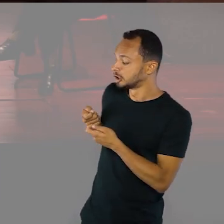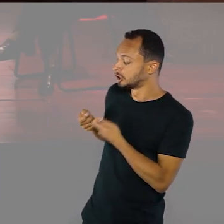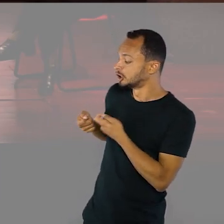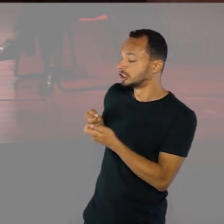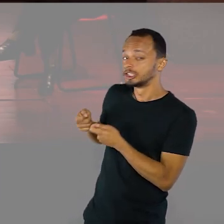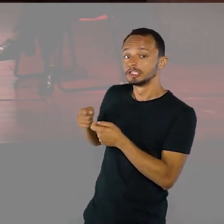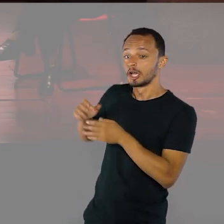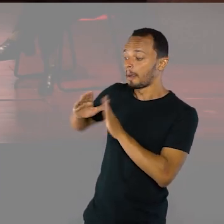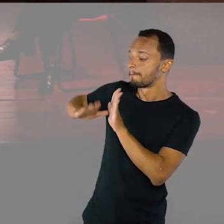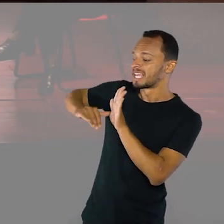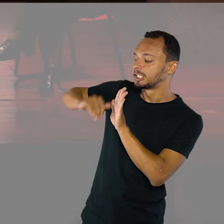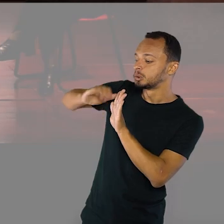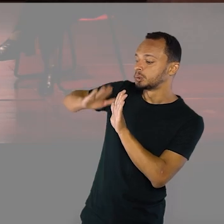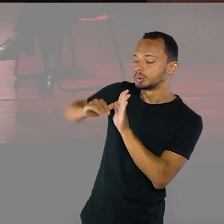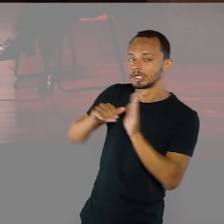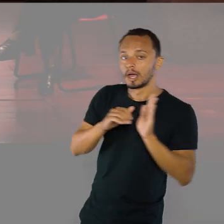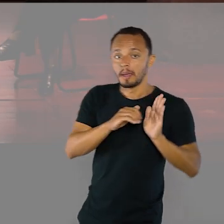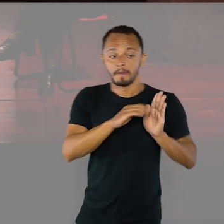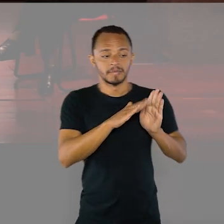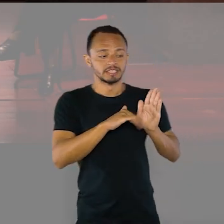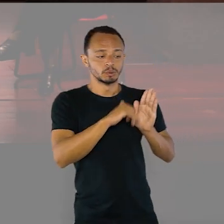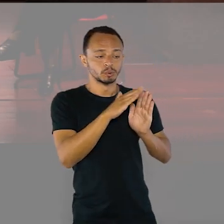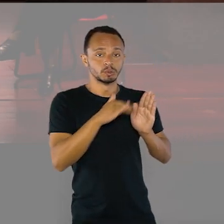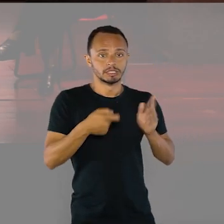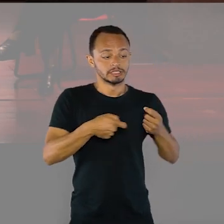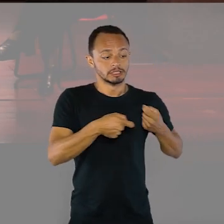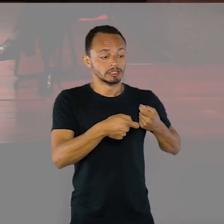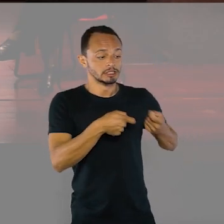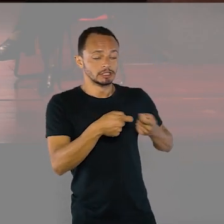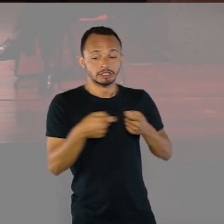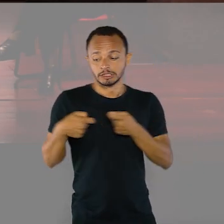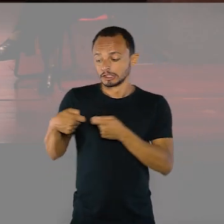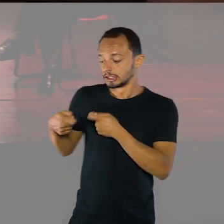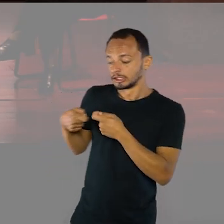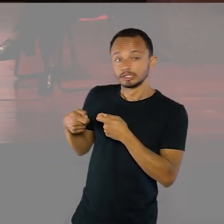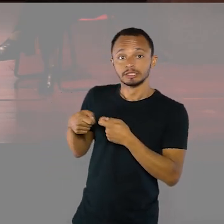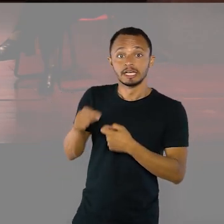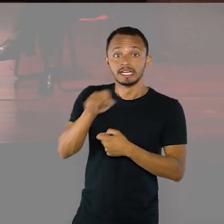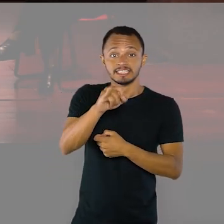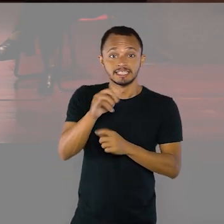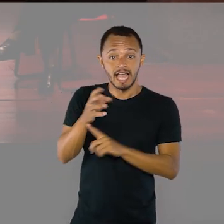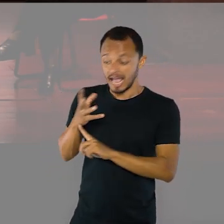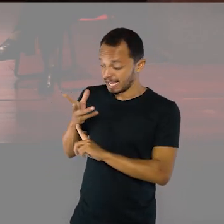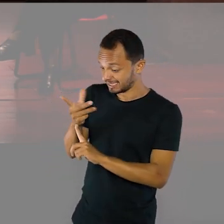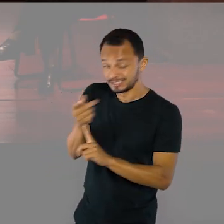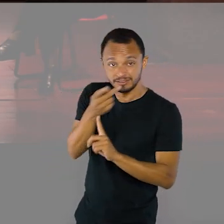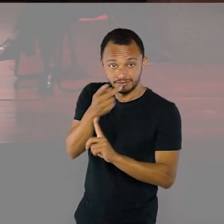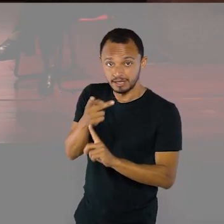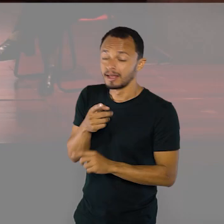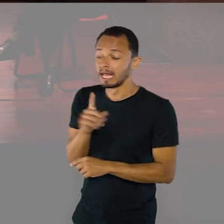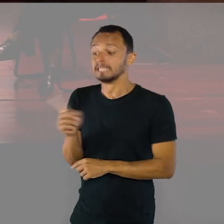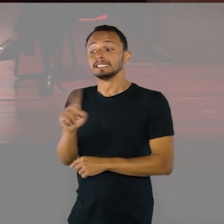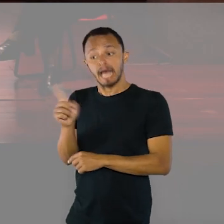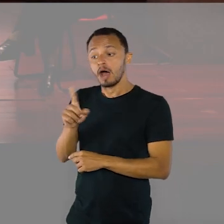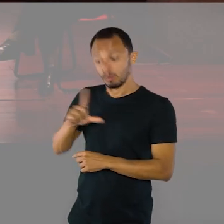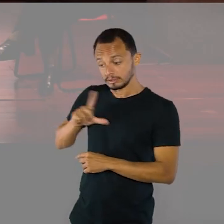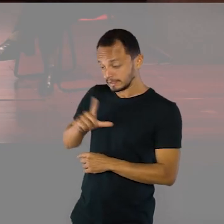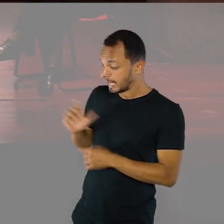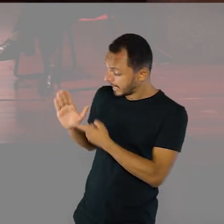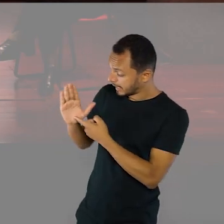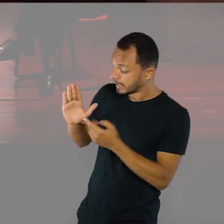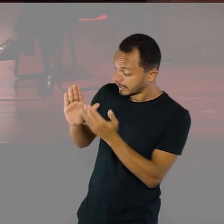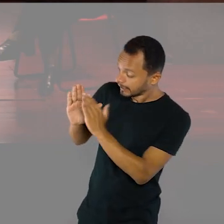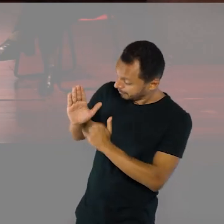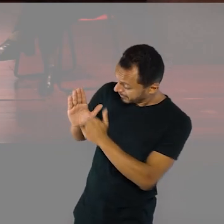justamente para dar esse viés para a história de São Paulo. Caso o artista não seguisse, a pintura era simplesmente descartada. Ela não entrava